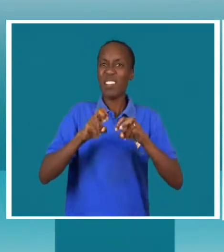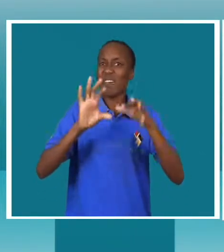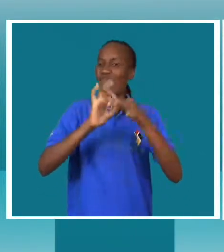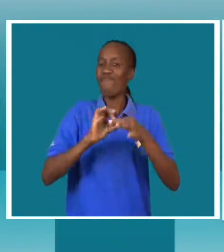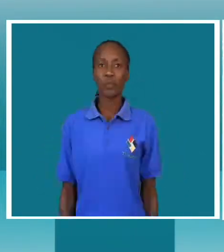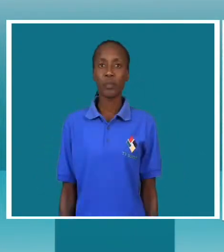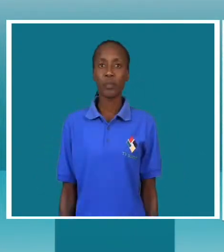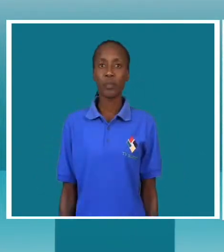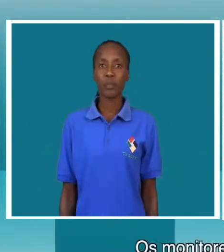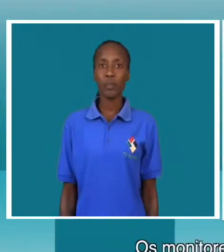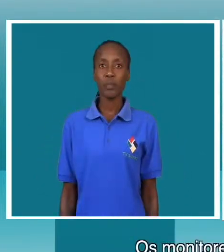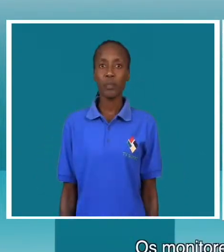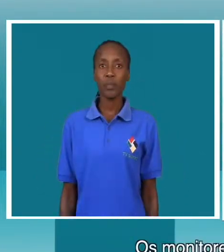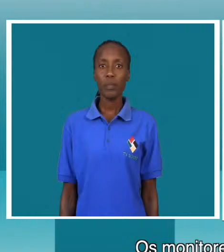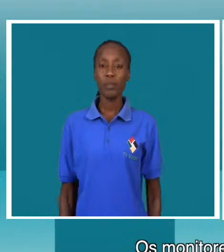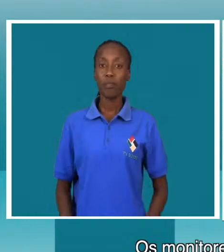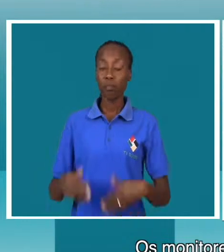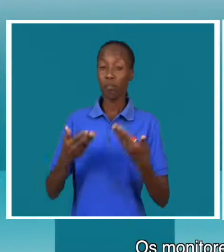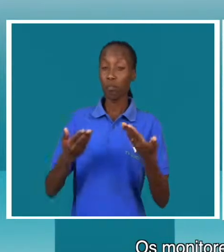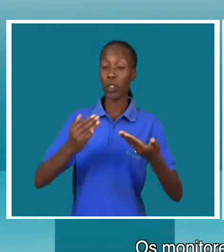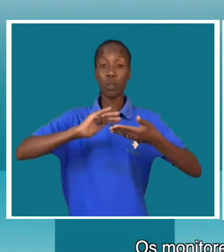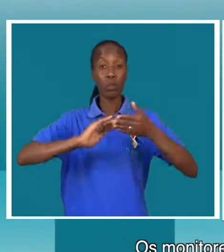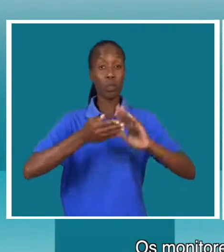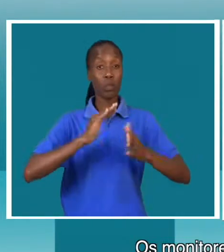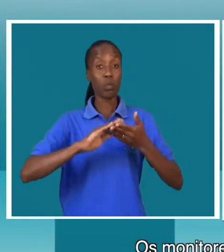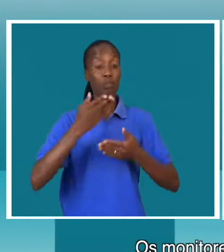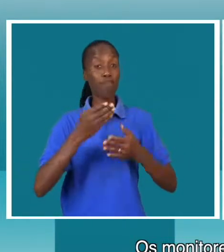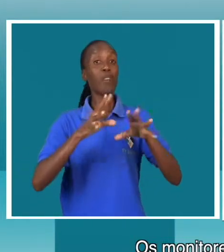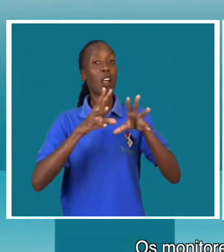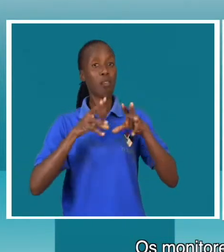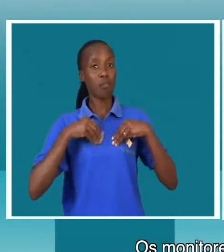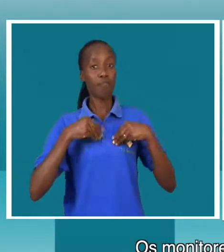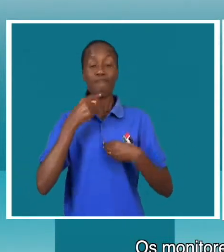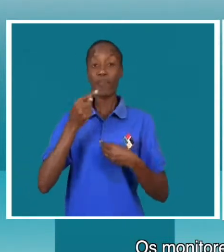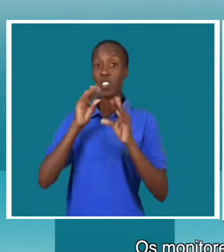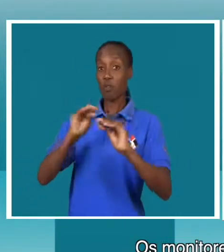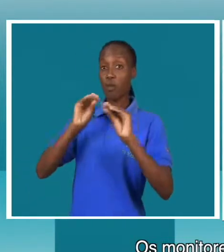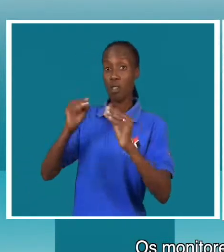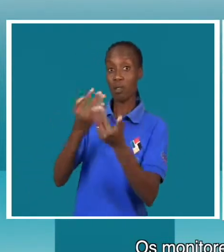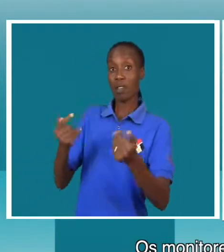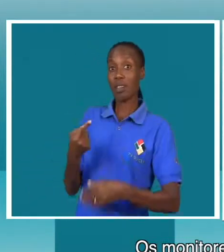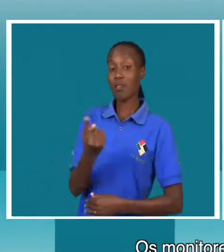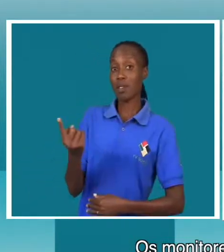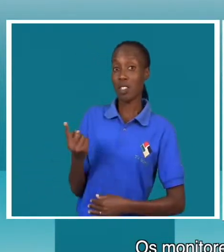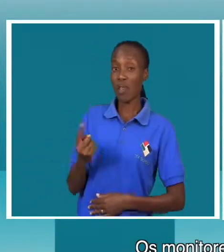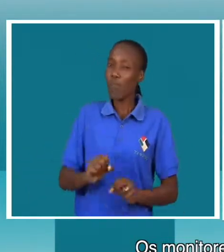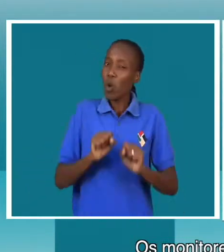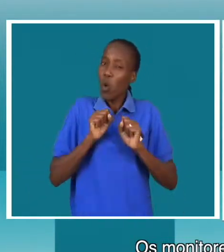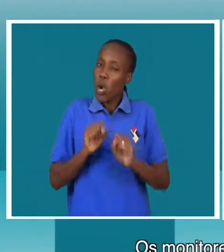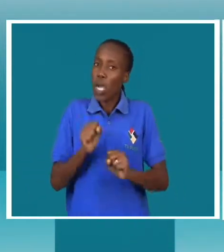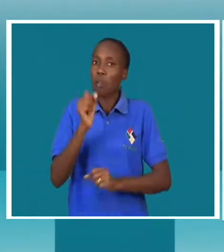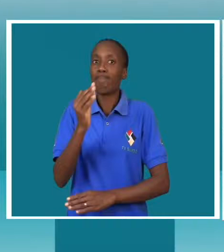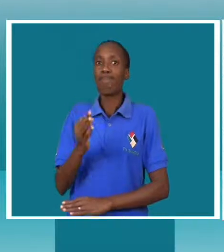Os mentores acreditam que a formação destas crianças é o garante do futuro.